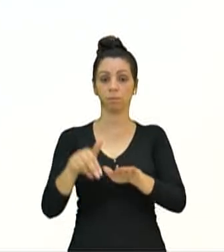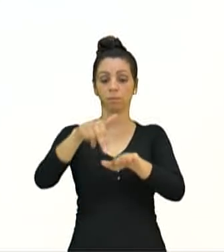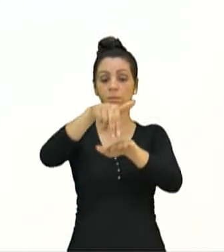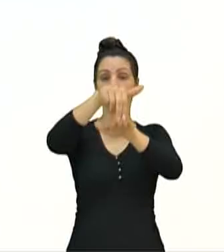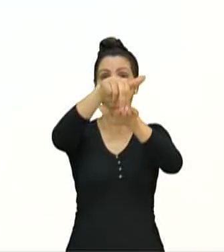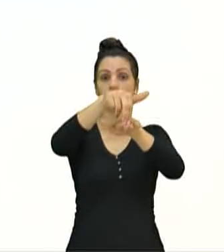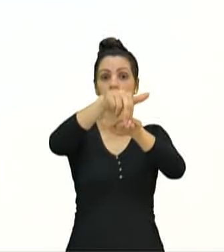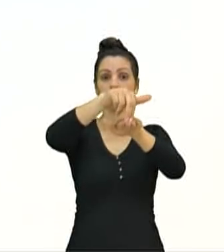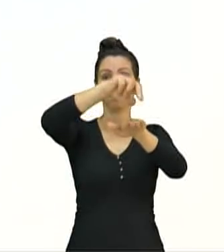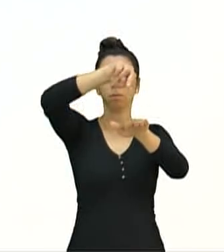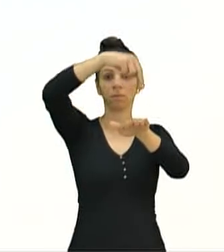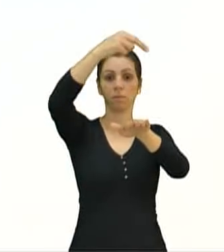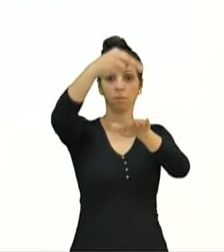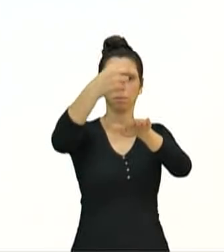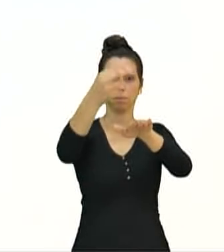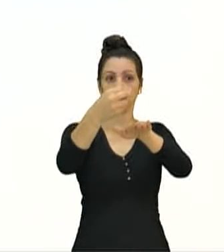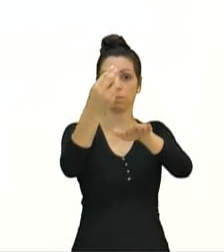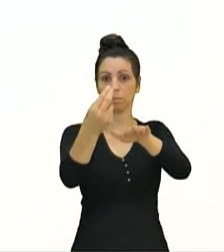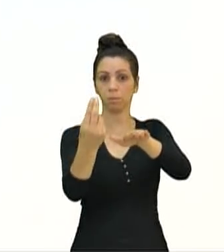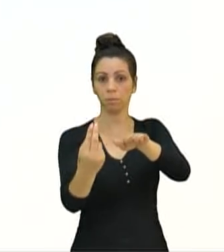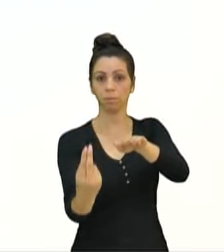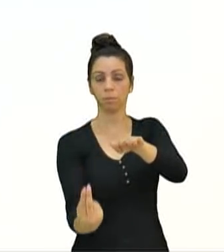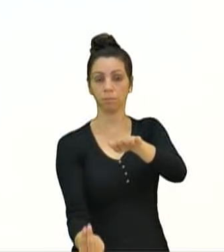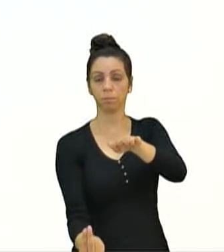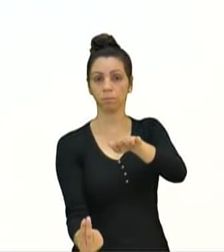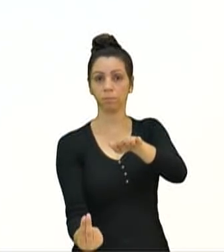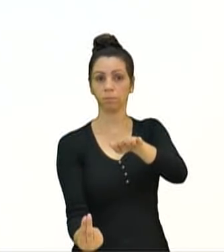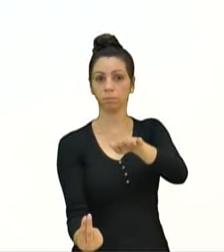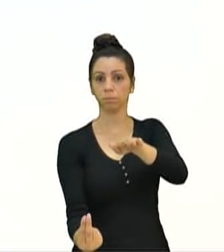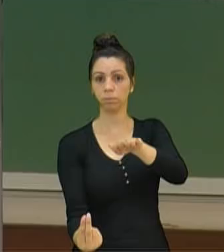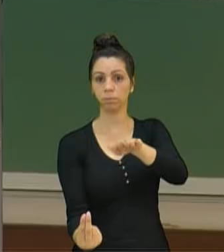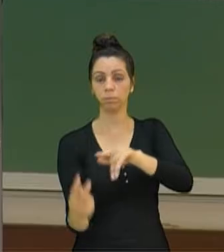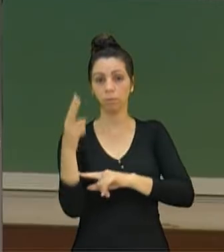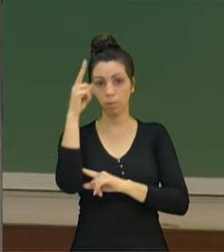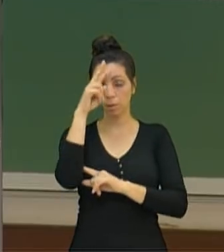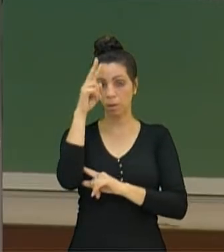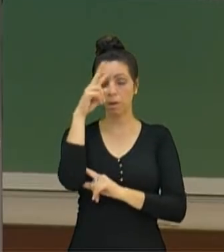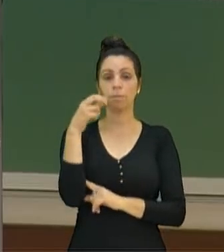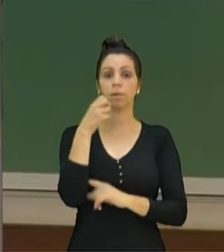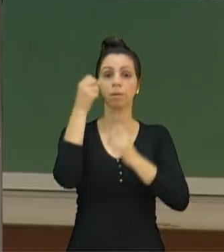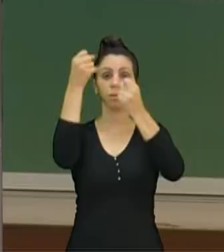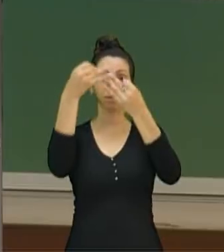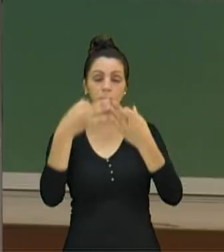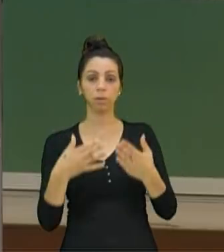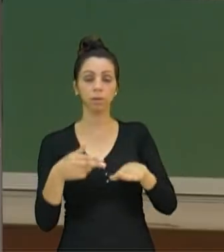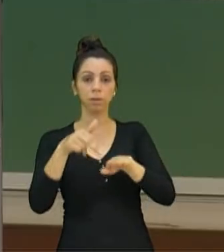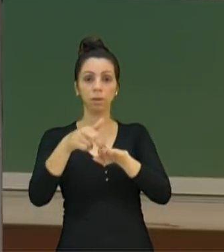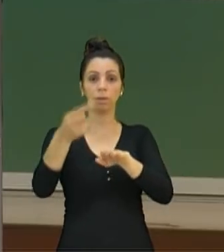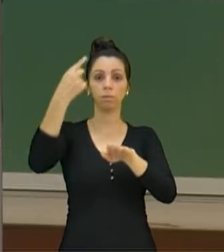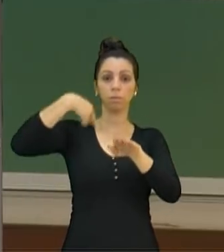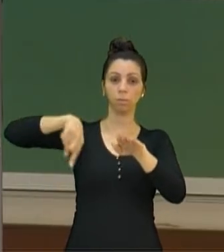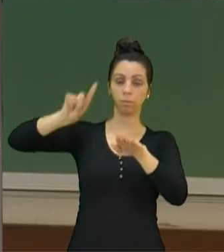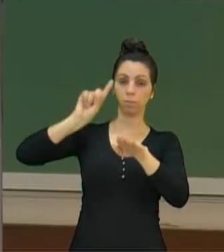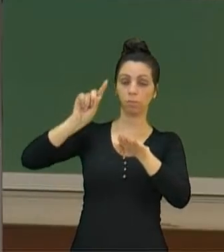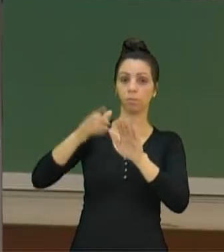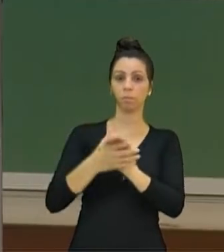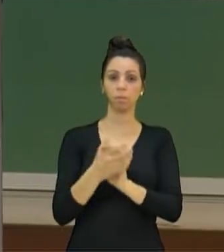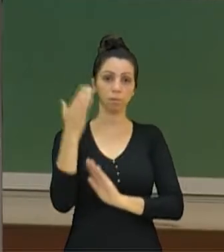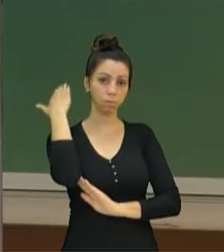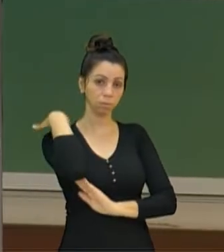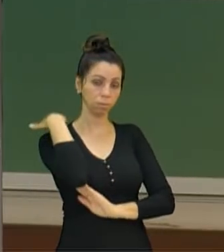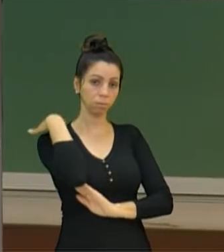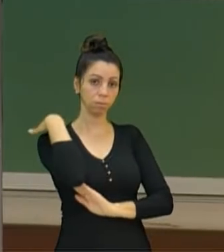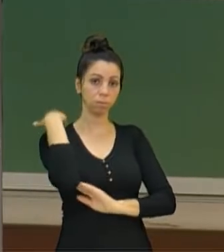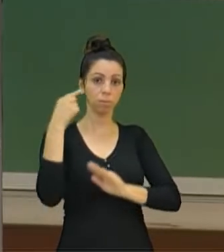ao contrário da rotação do salto para trás. Lembra quando eu falei do salto para trás? Eu fico de costas e